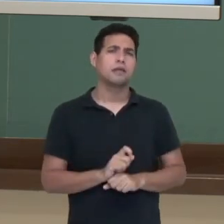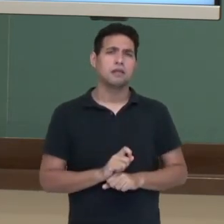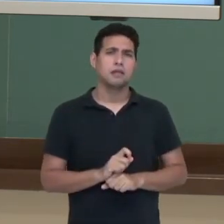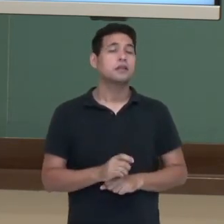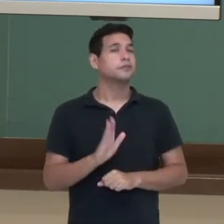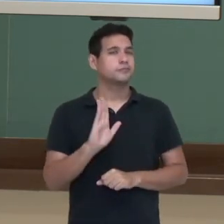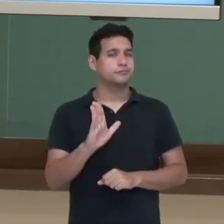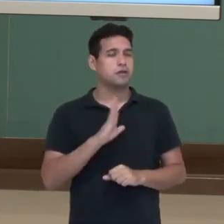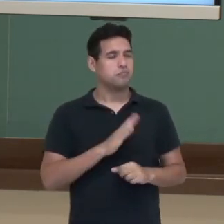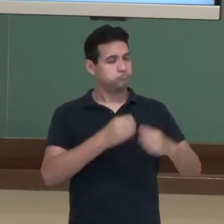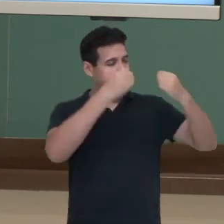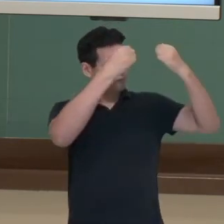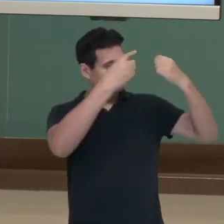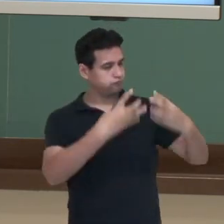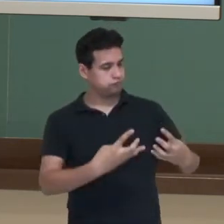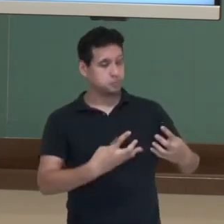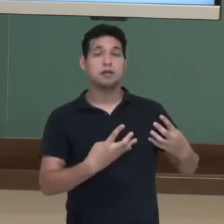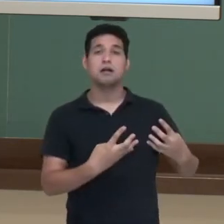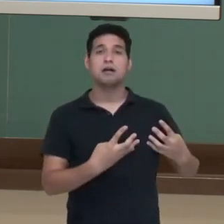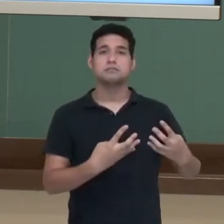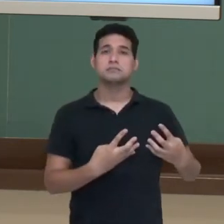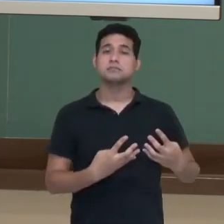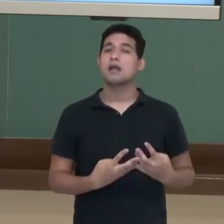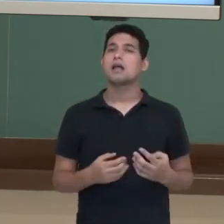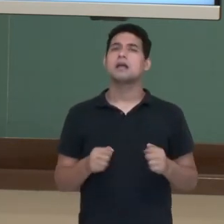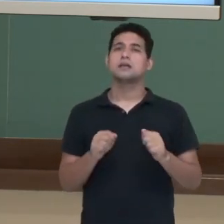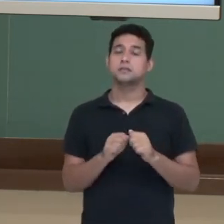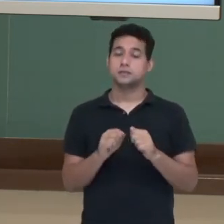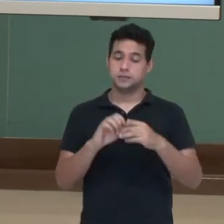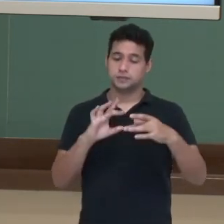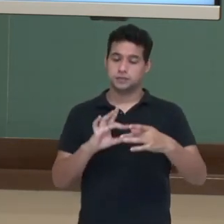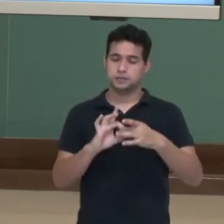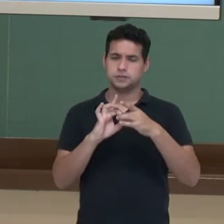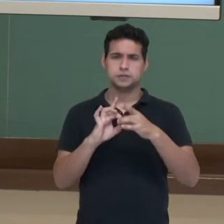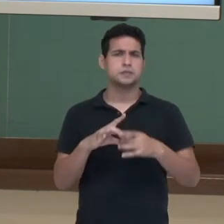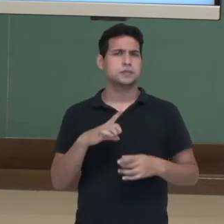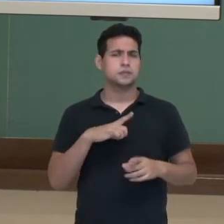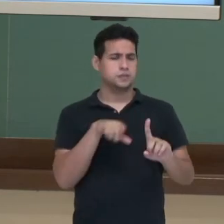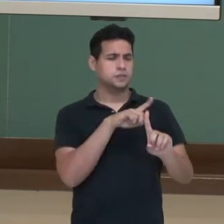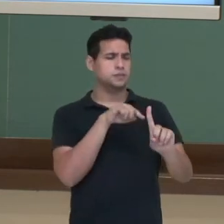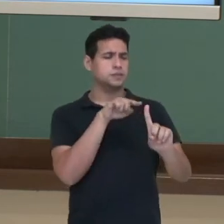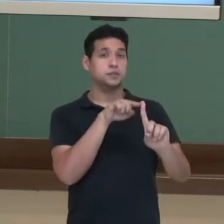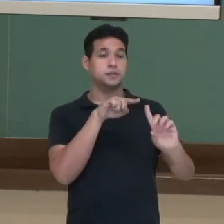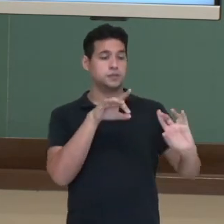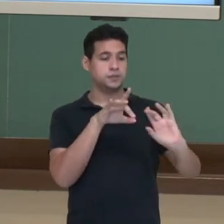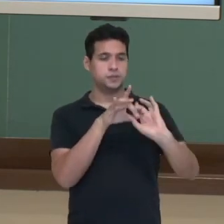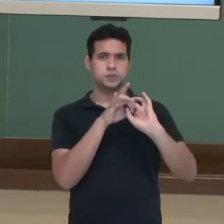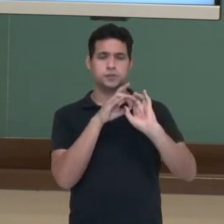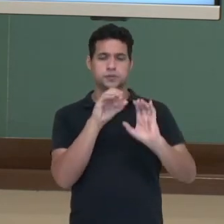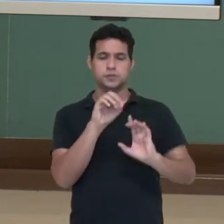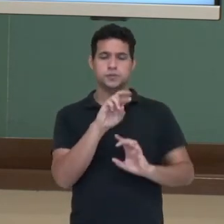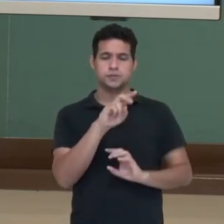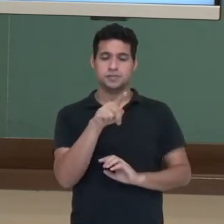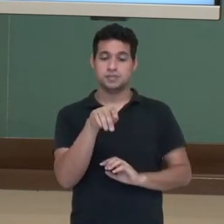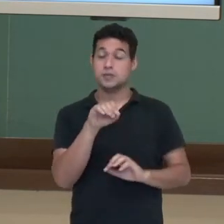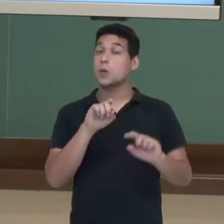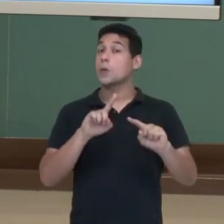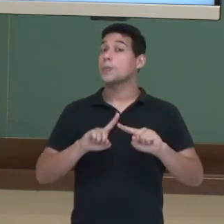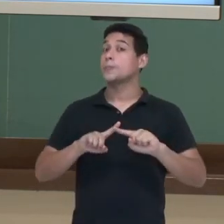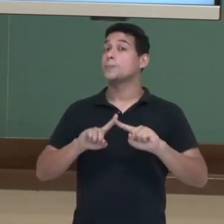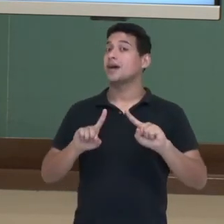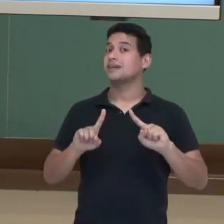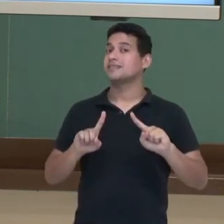que está explicando aqui, as conjunções, elas têm o objetivo de unir as orações.